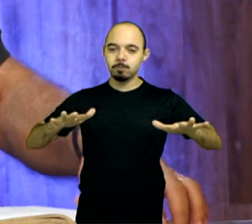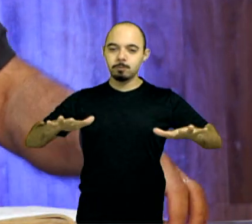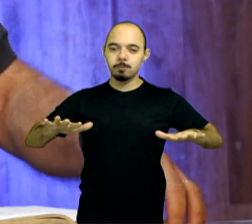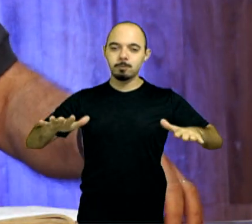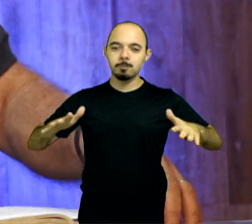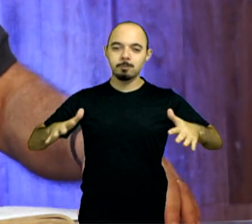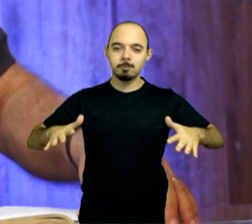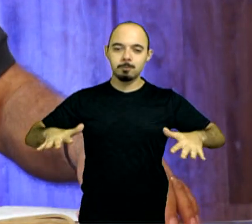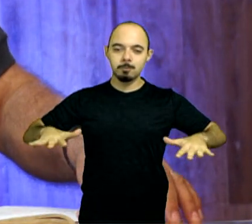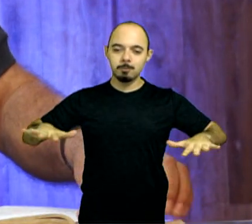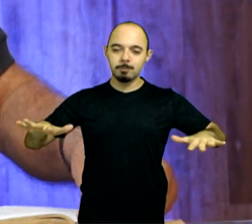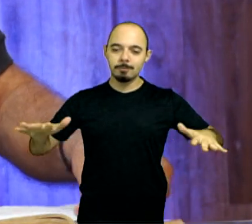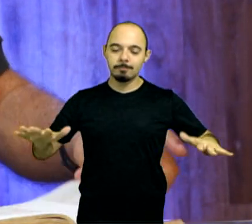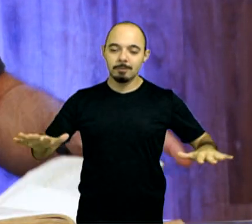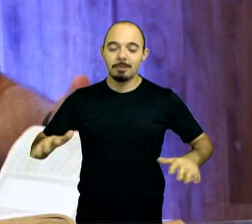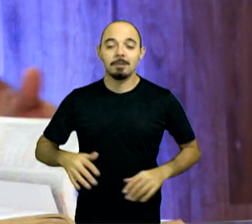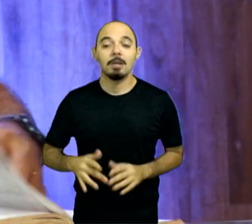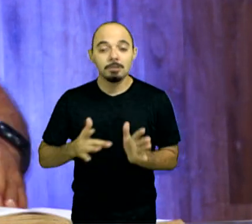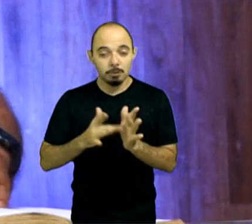porque você vai precisar dele.